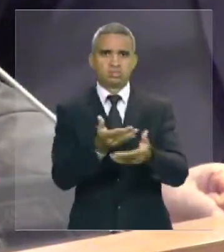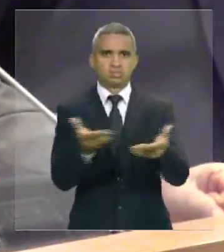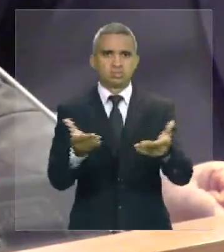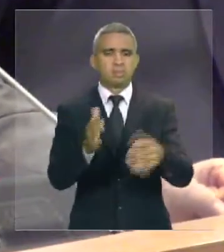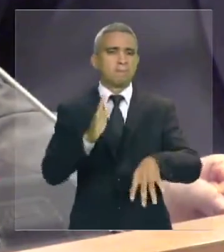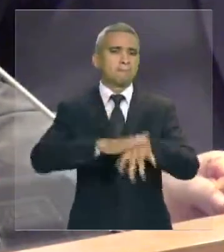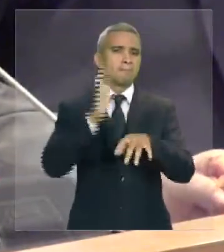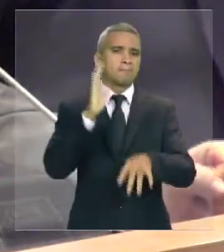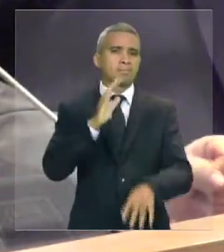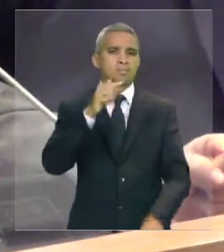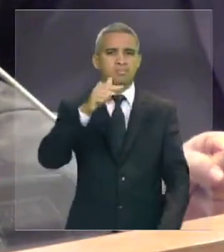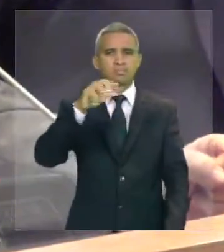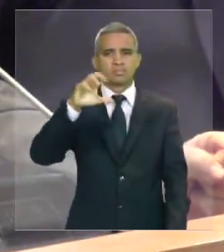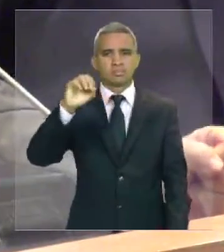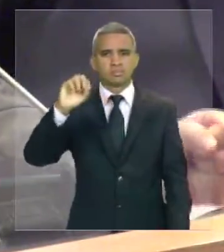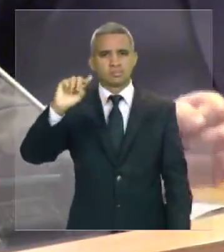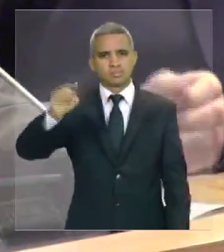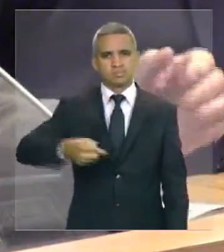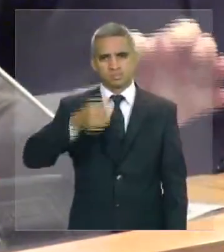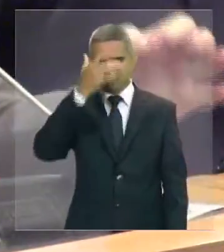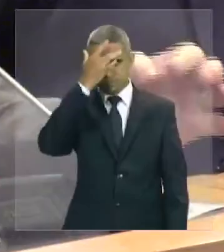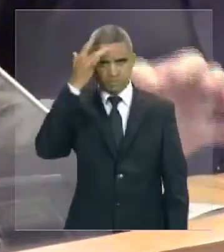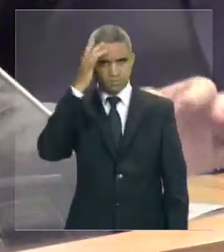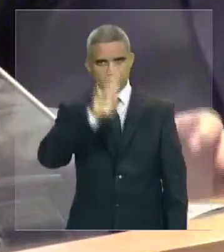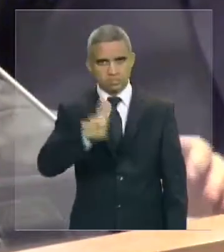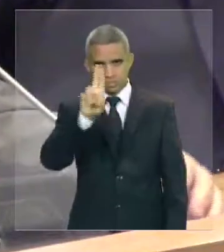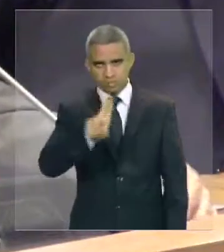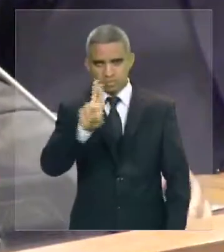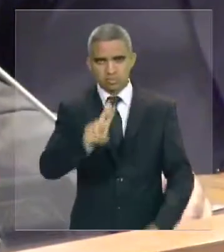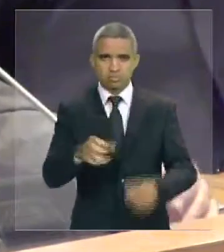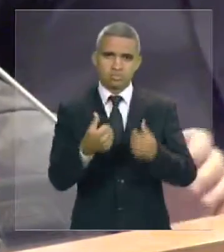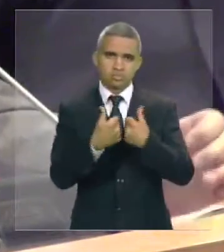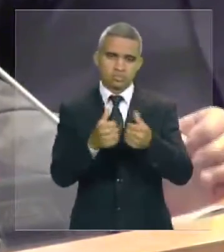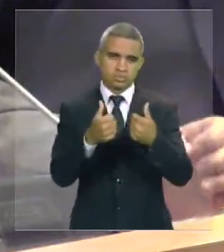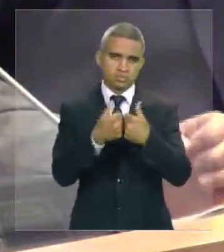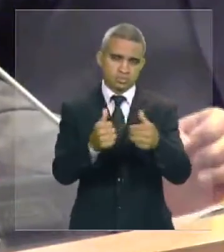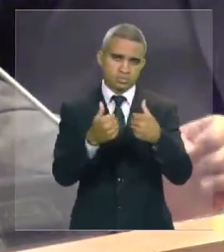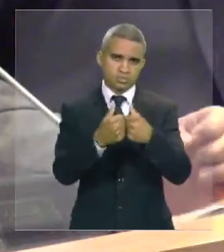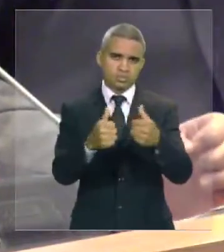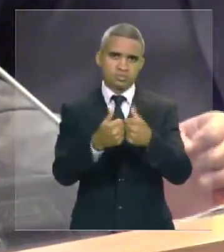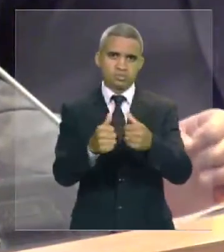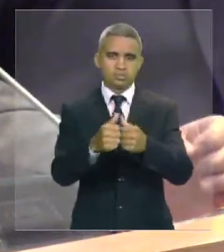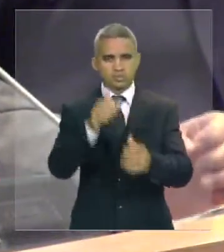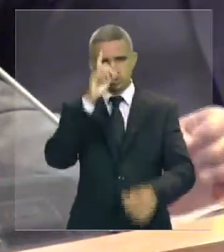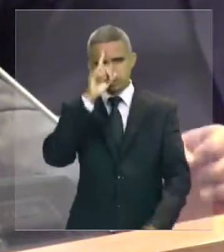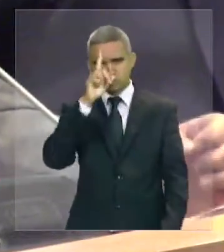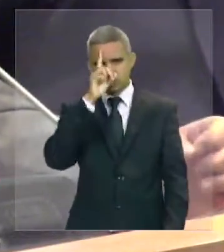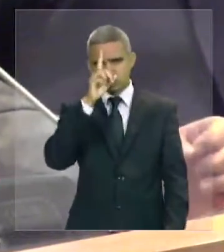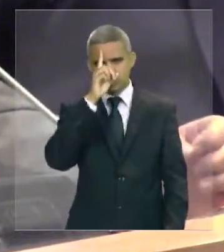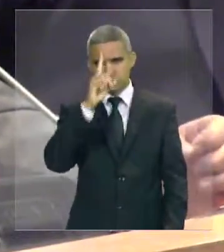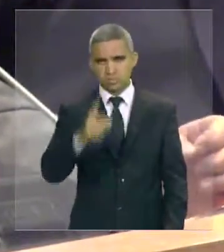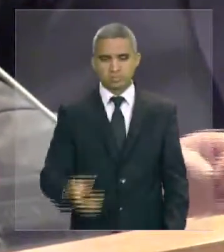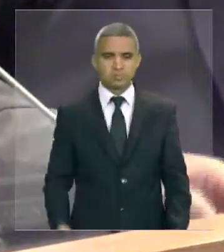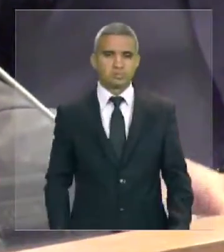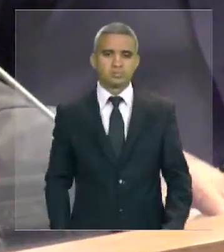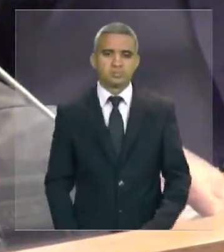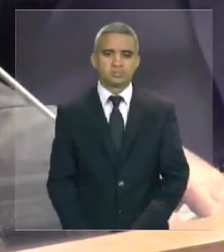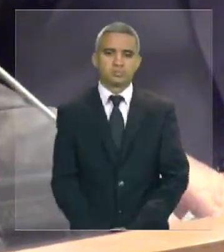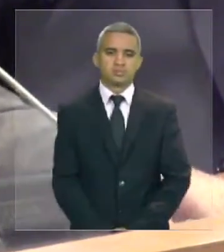de 700 mil pessoas que se utilizam do transporte coletivo da nossa cidade.